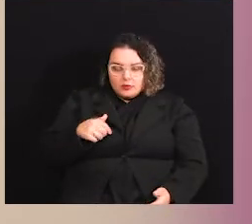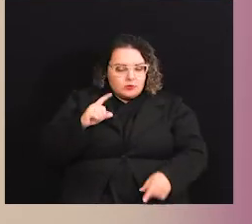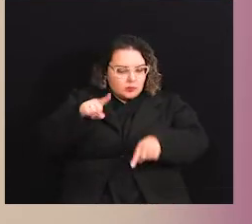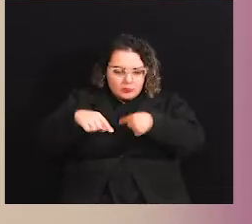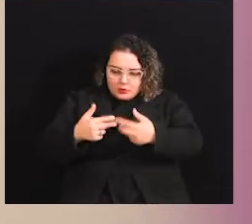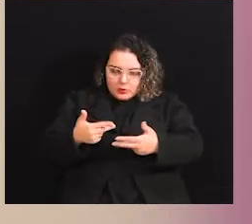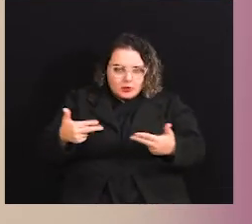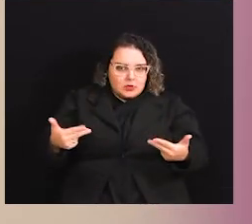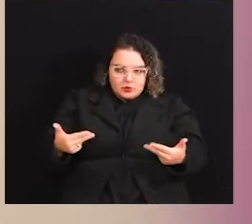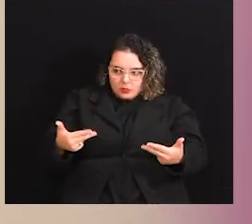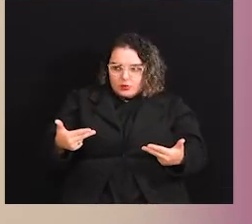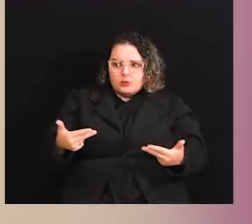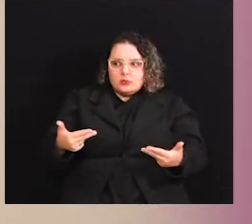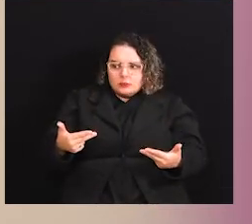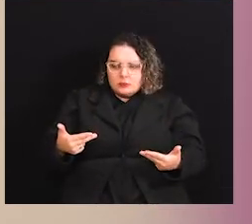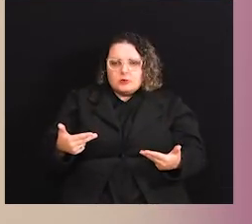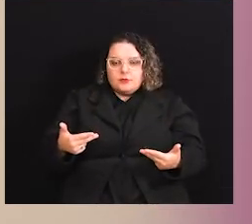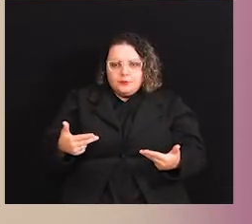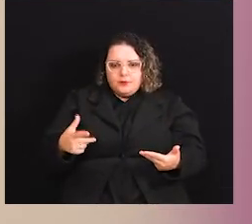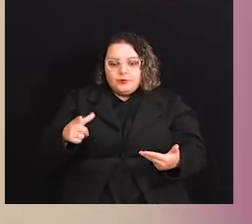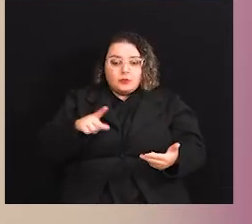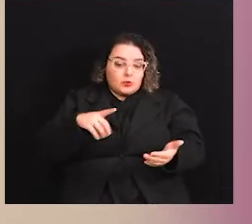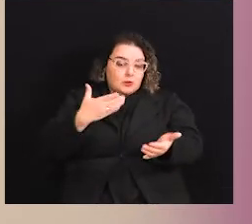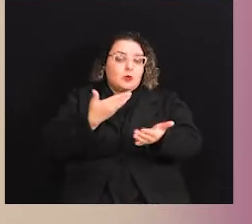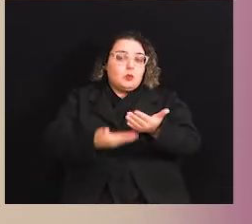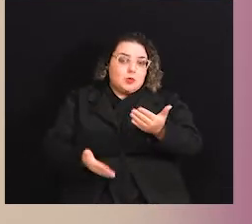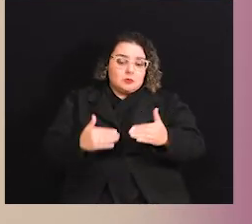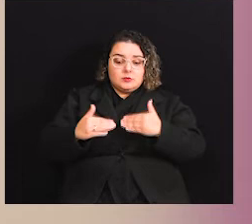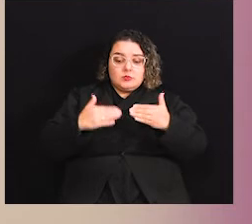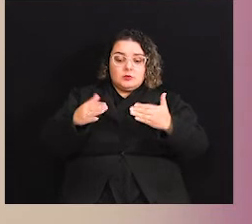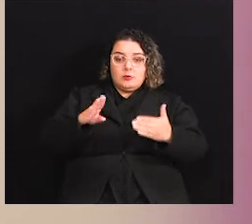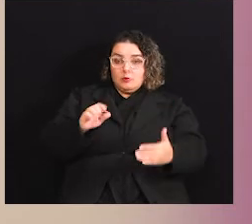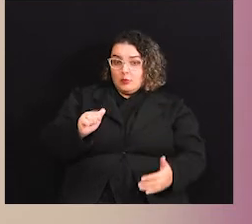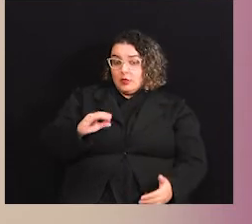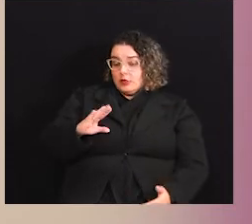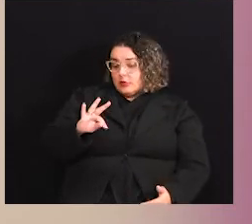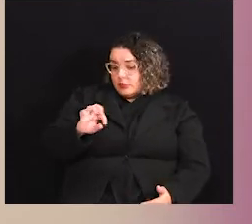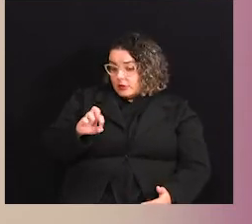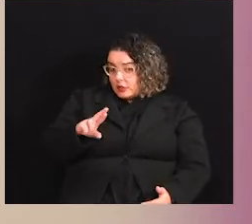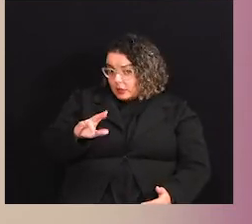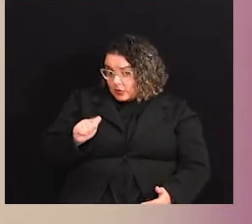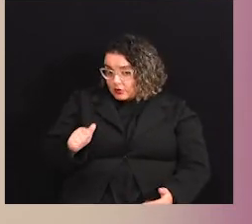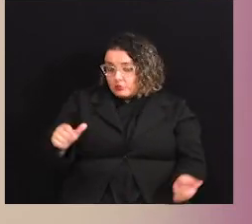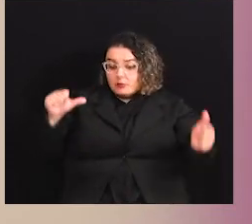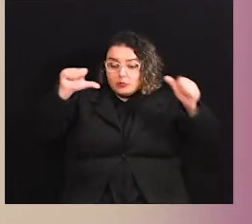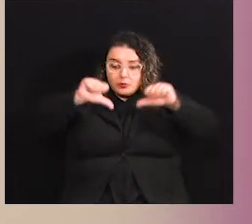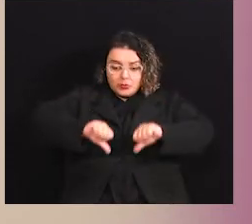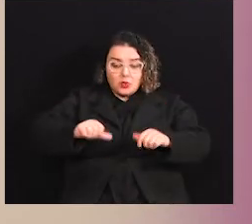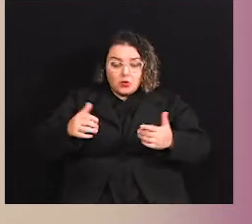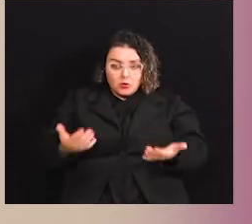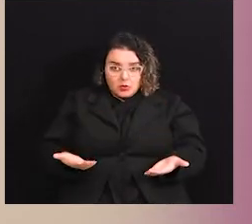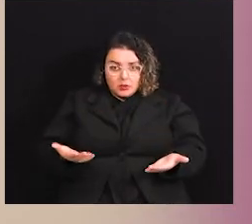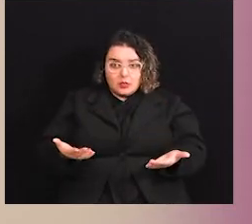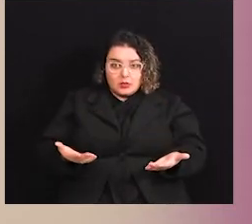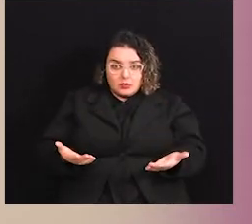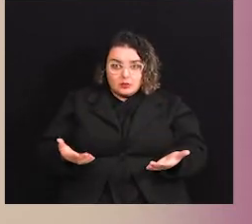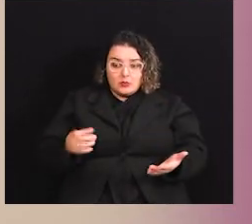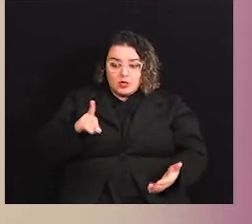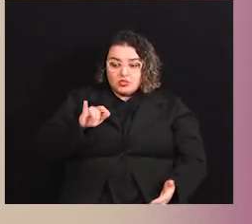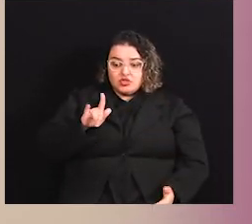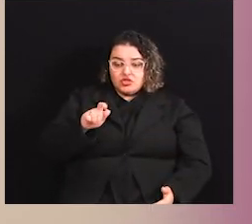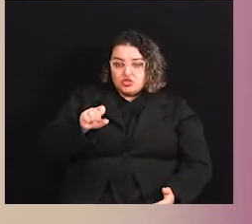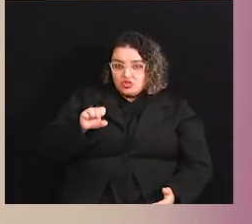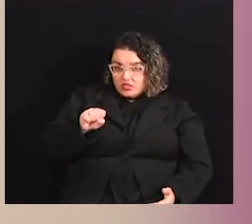algum motivo e por conta dessa perda desenvolveu bactérias que pioraram a digestão